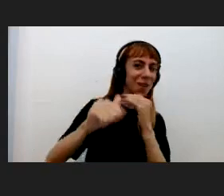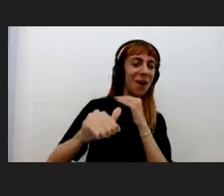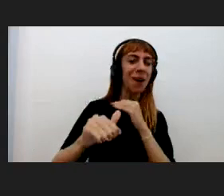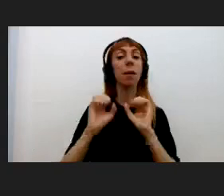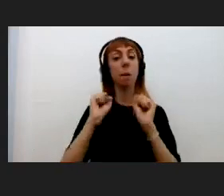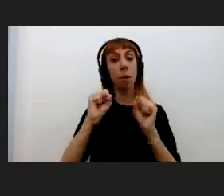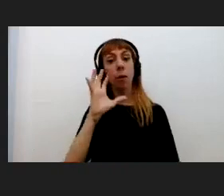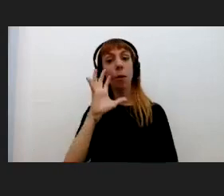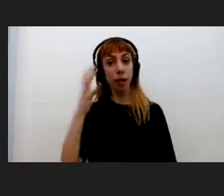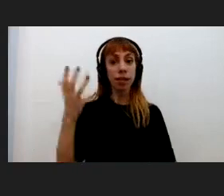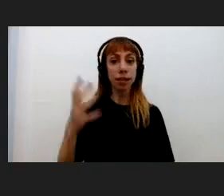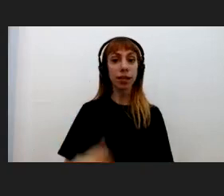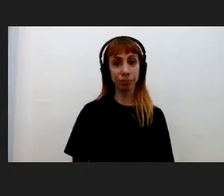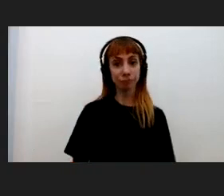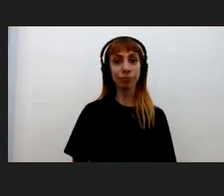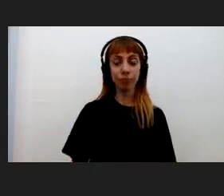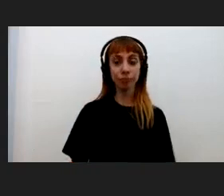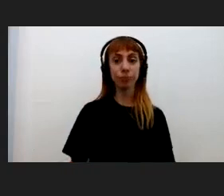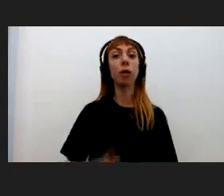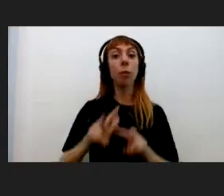reflete a respeito.